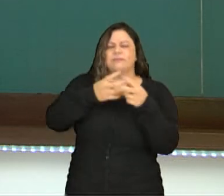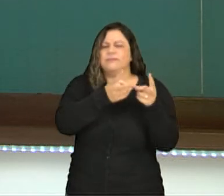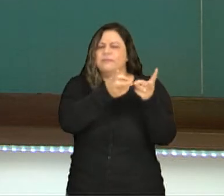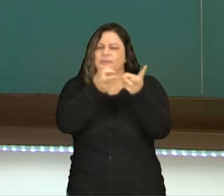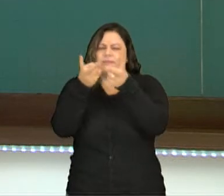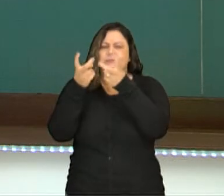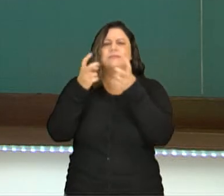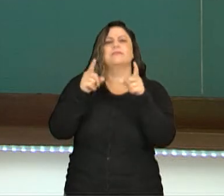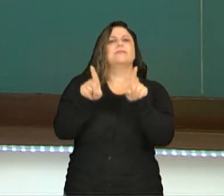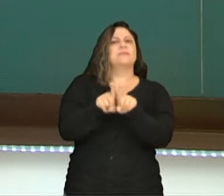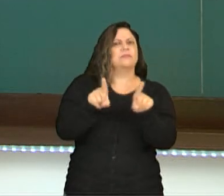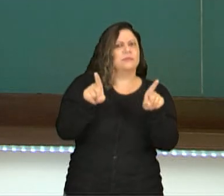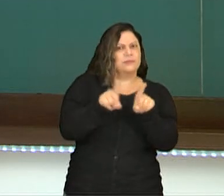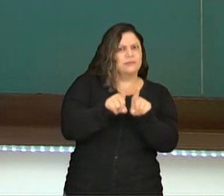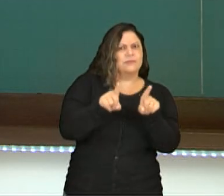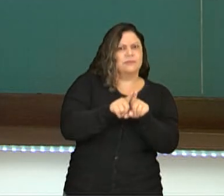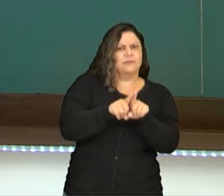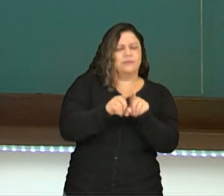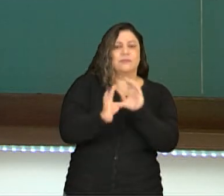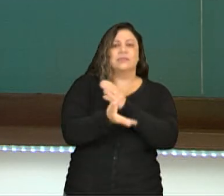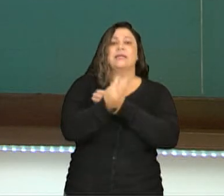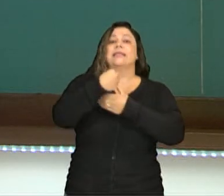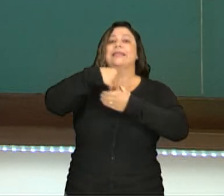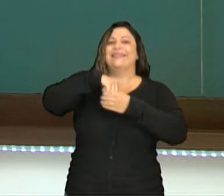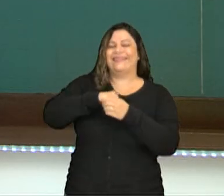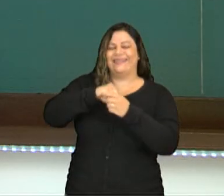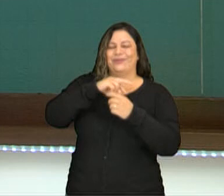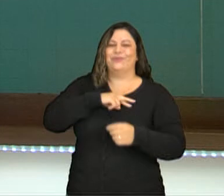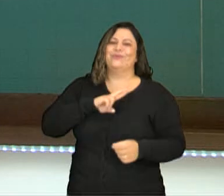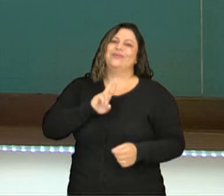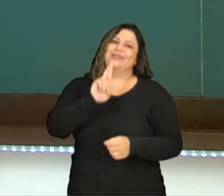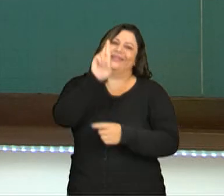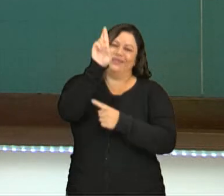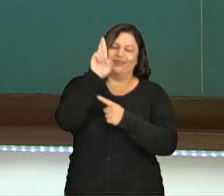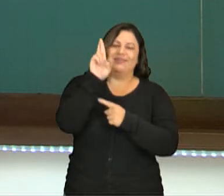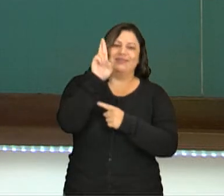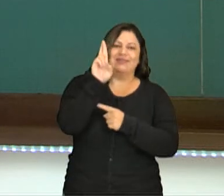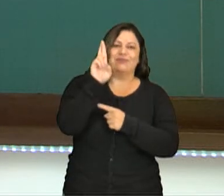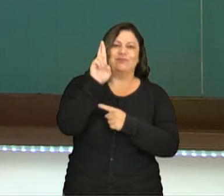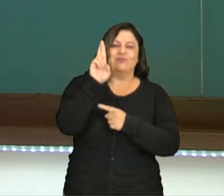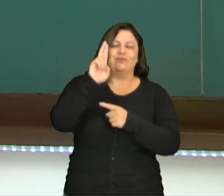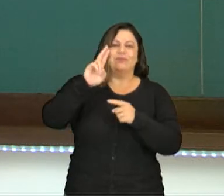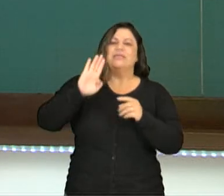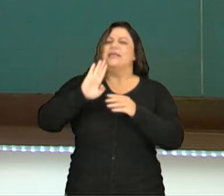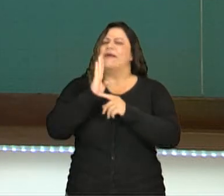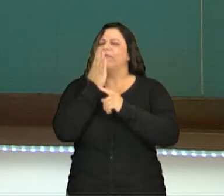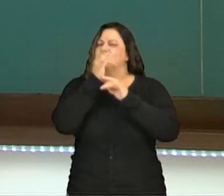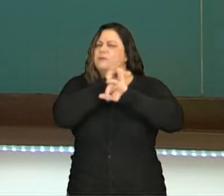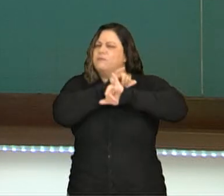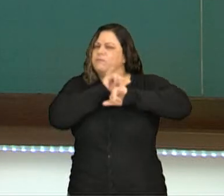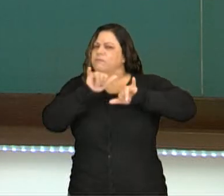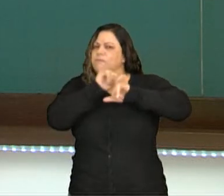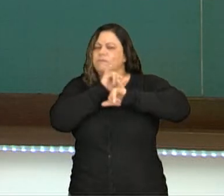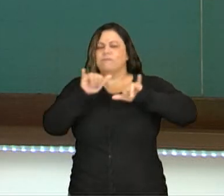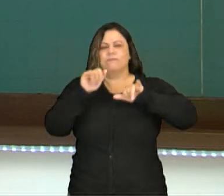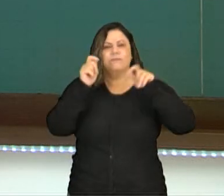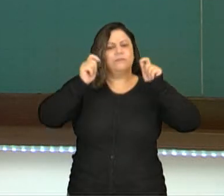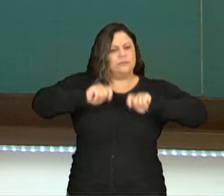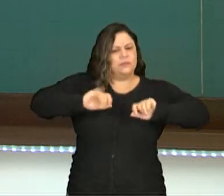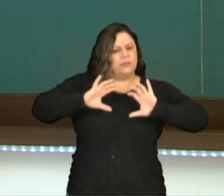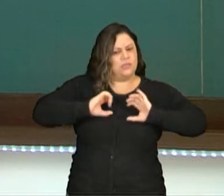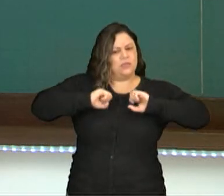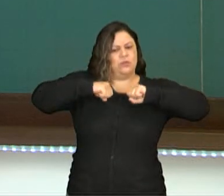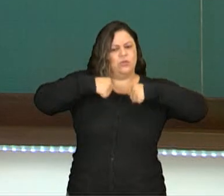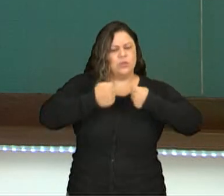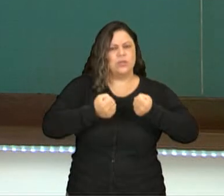percebida também sobre o aspecto religioso. E as heresias vão fazer com que a própria filosofia se dedique a fundamentar, por